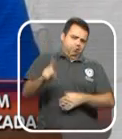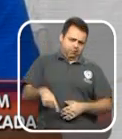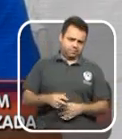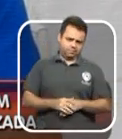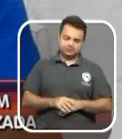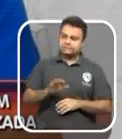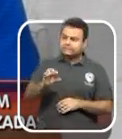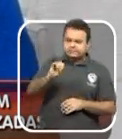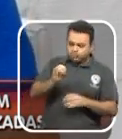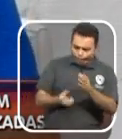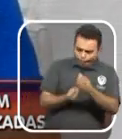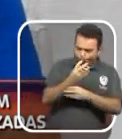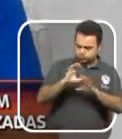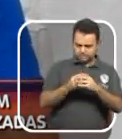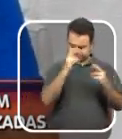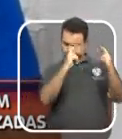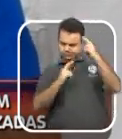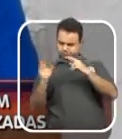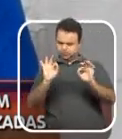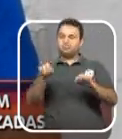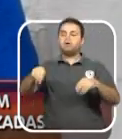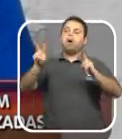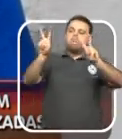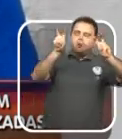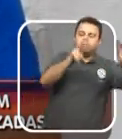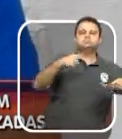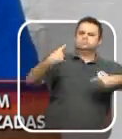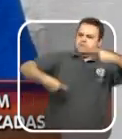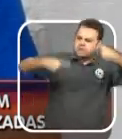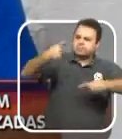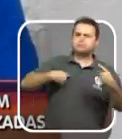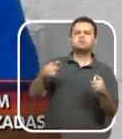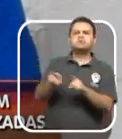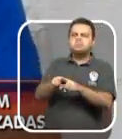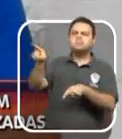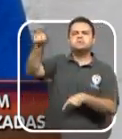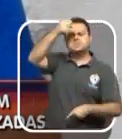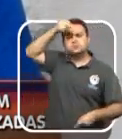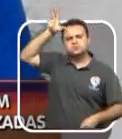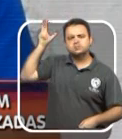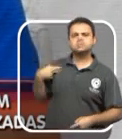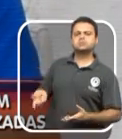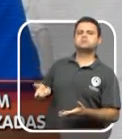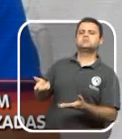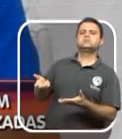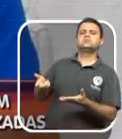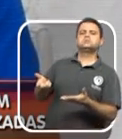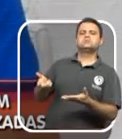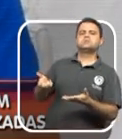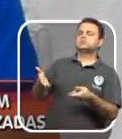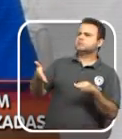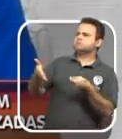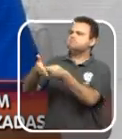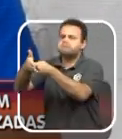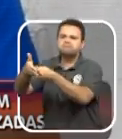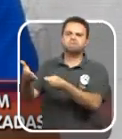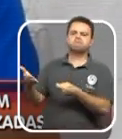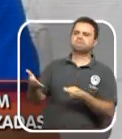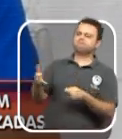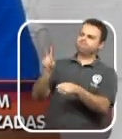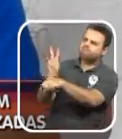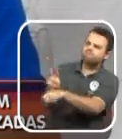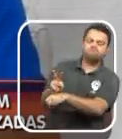por 36, e a empresa quis mudar a jornada de trabalho. Isso ia criar um problema enorme para muitas famílias